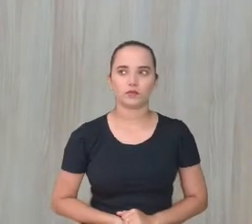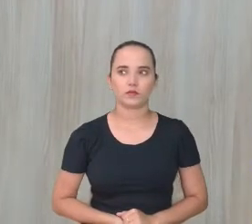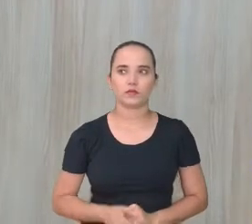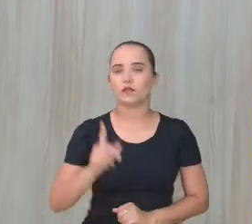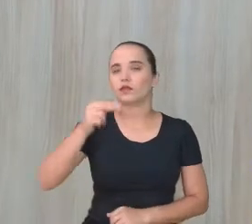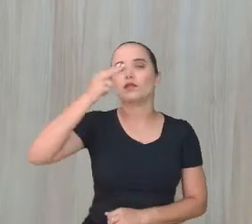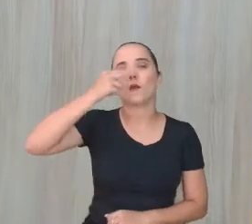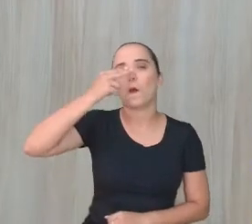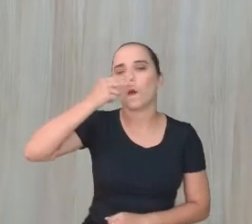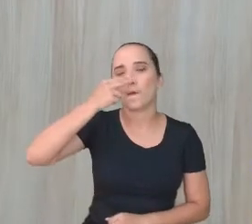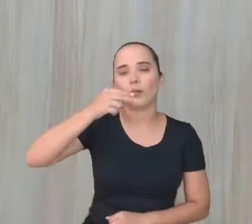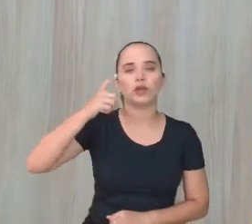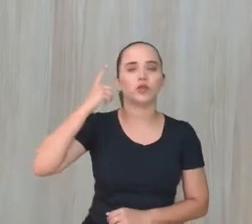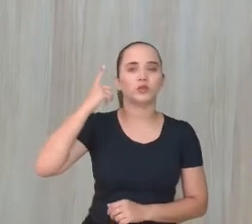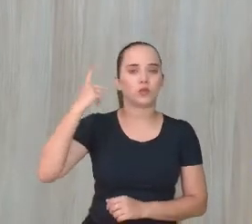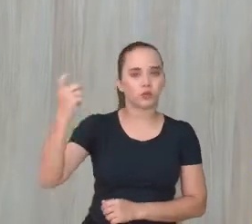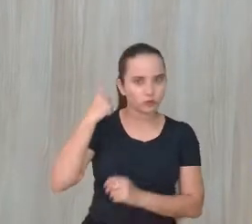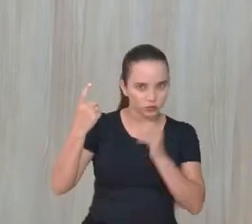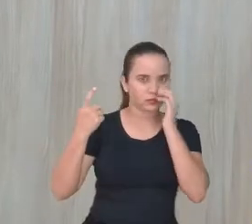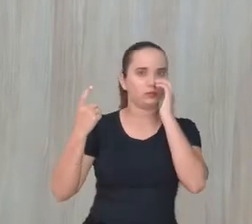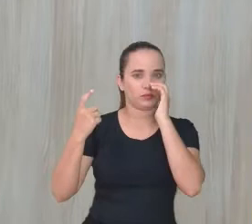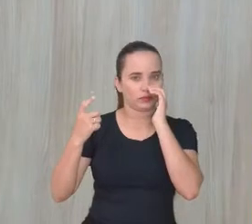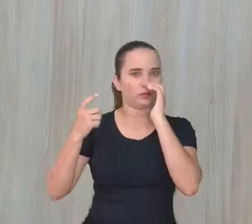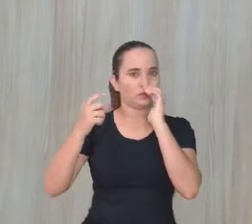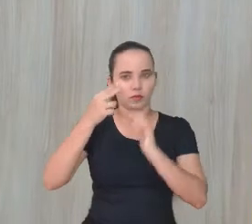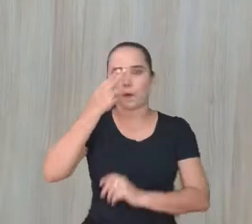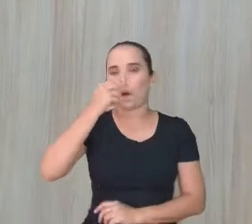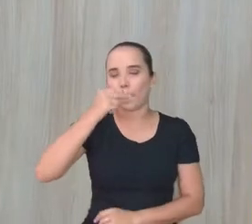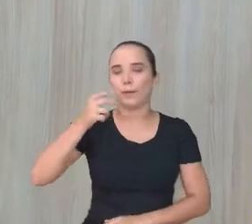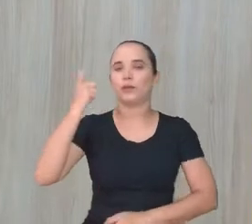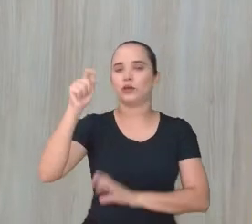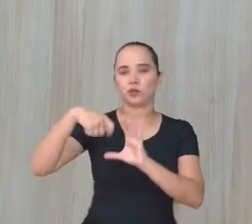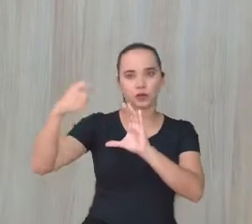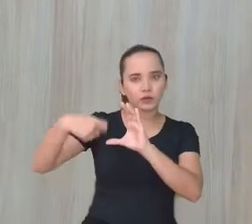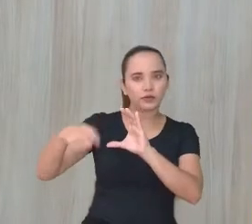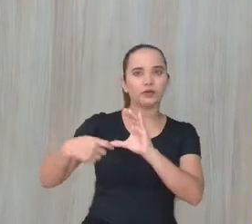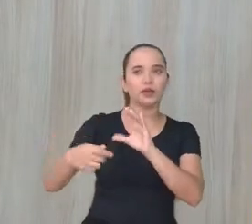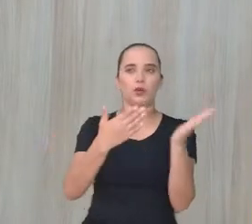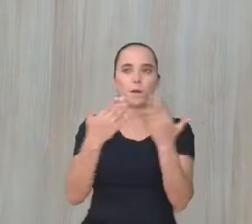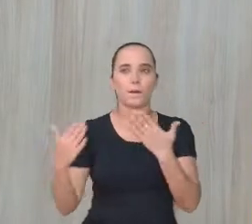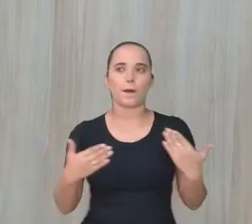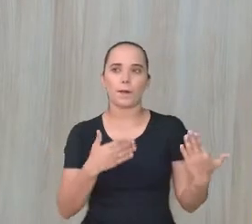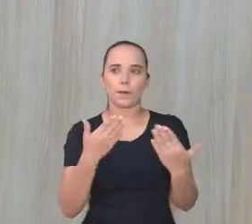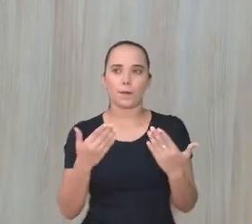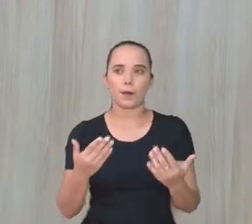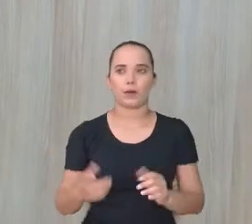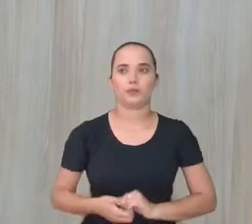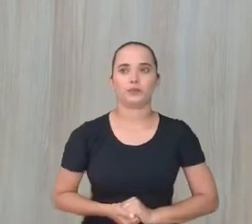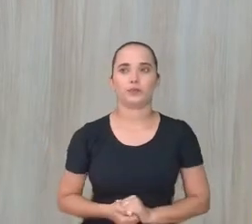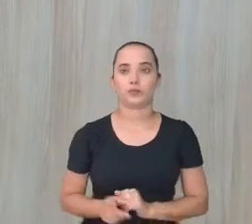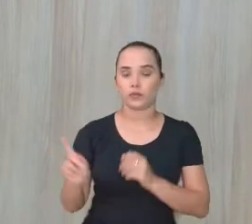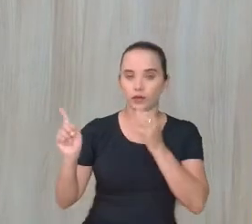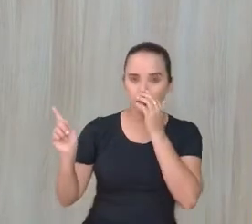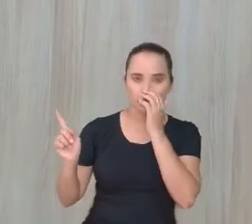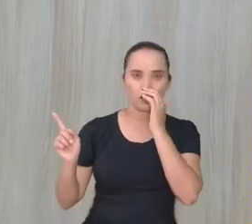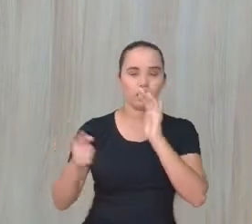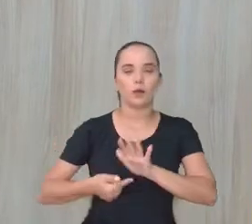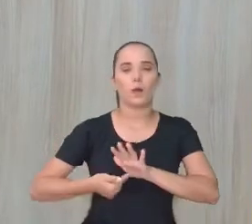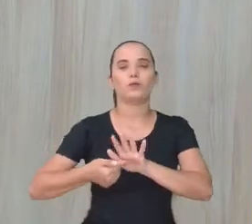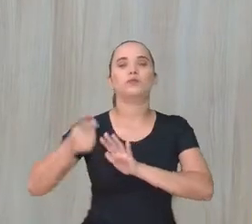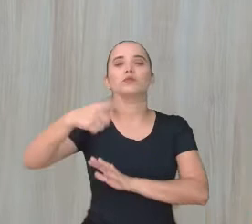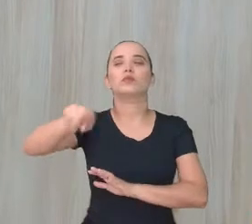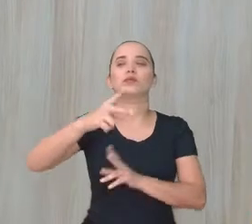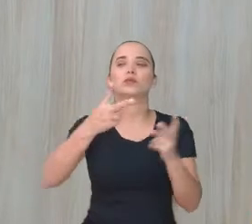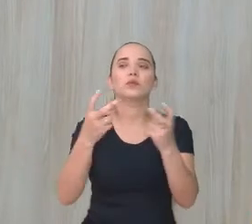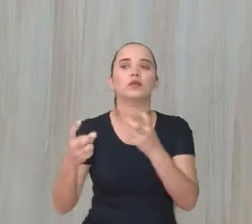É o mesmo áudio, é o mesmo vídeo, ele conversando. E aí eu trouxe para que vocês percebam